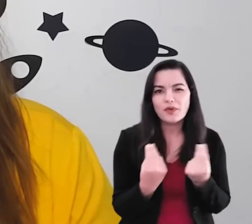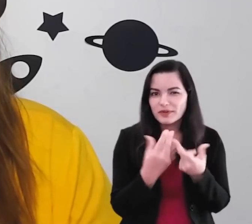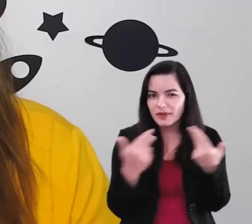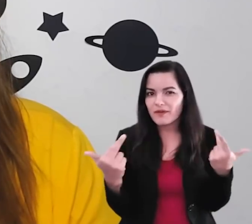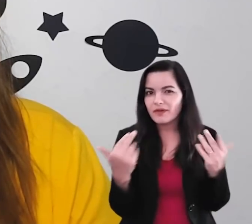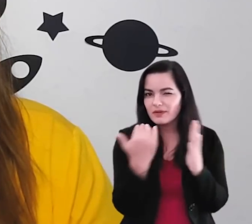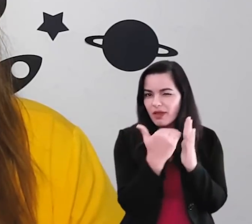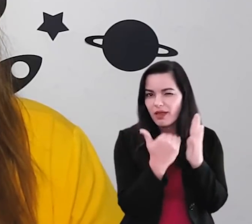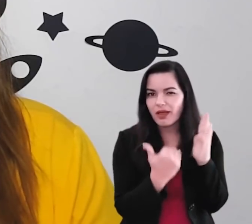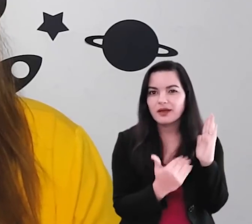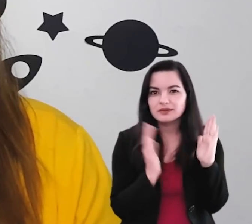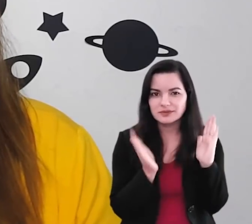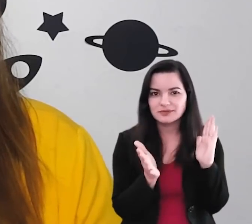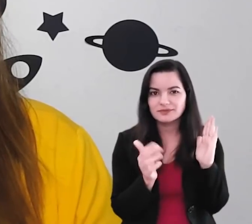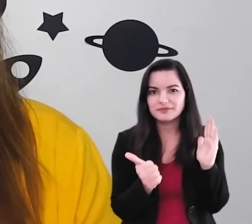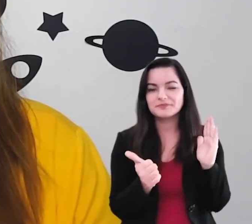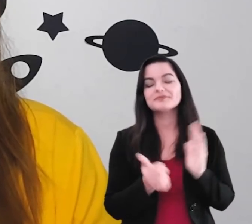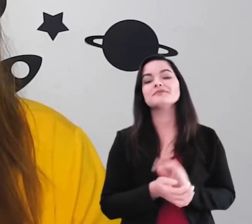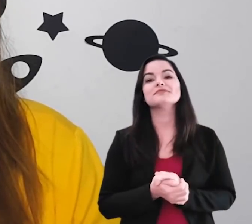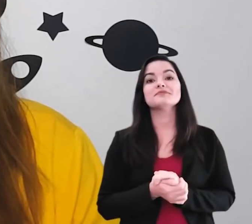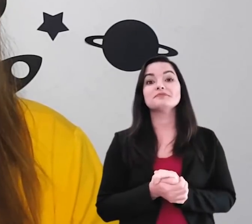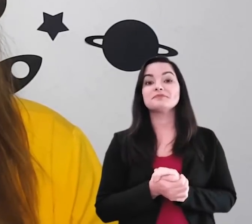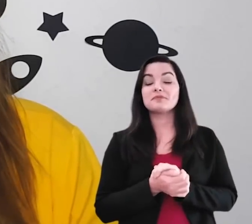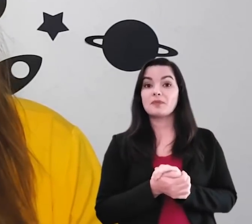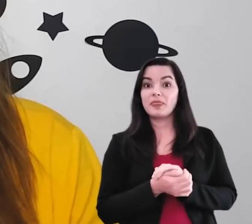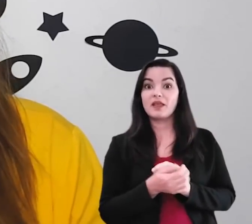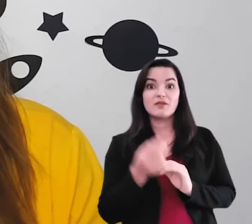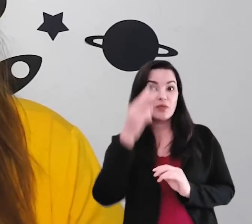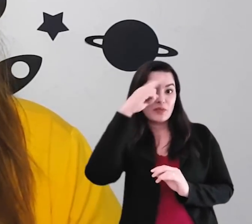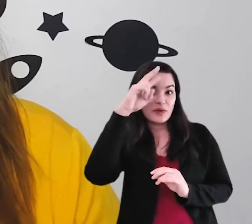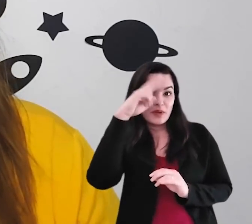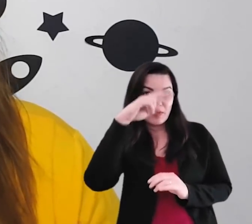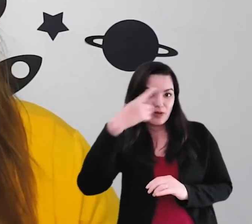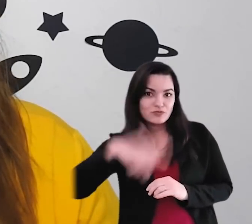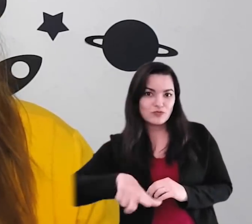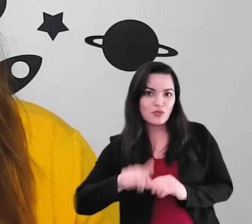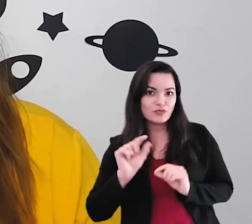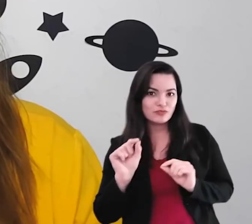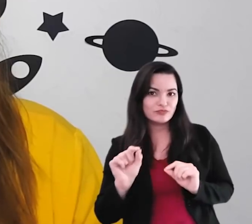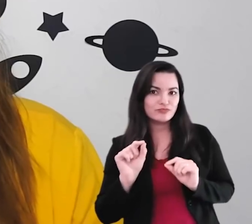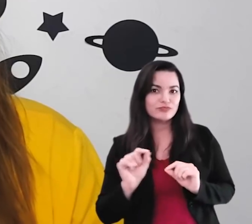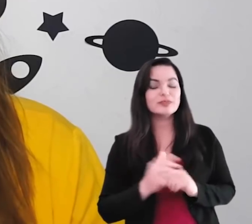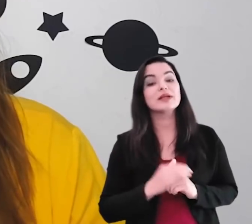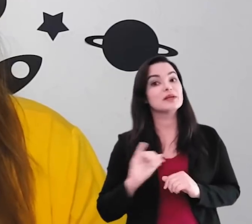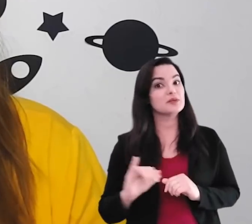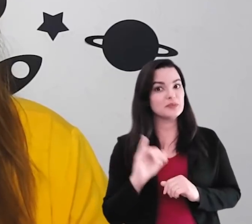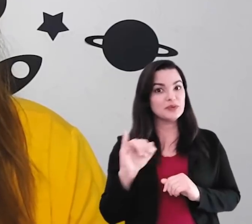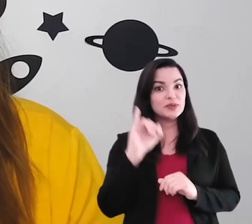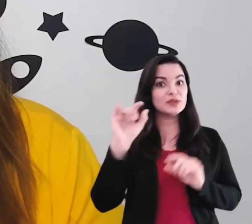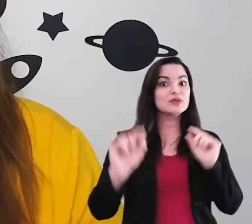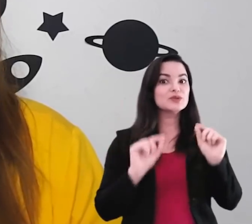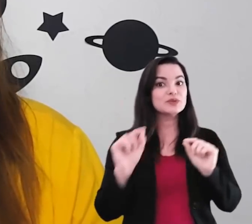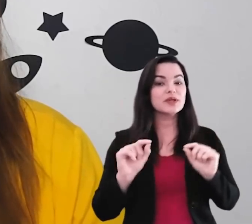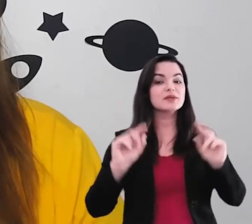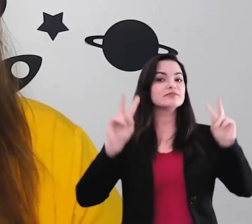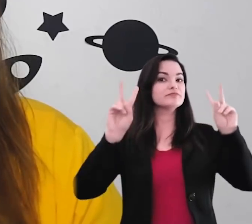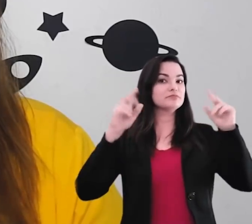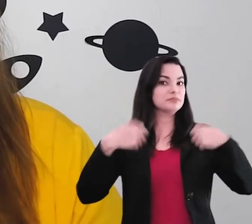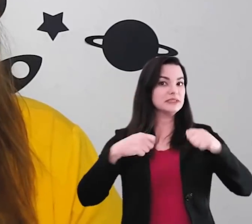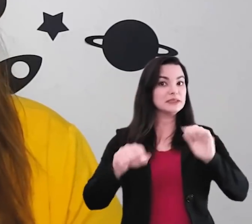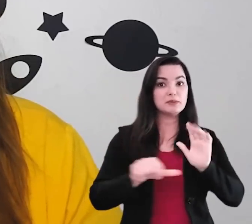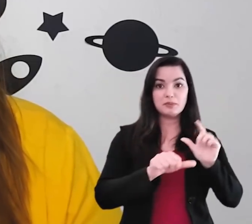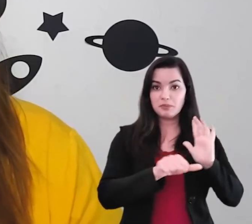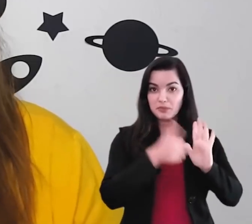essa produção. Então vamos retomar mais uma vez a importância de ter o título, de ter